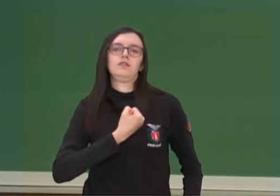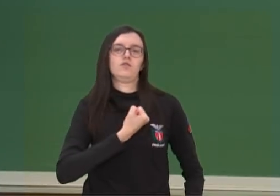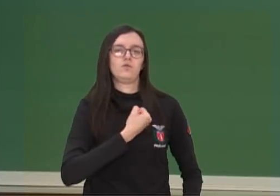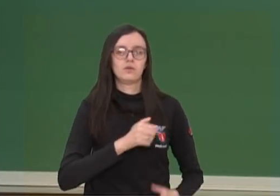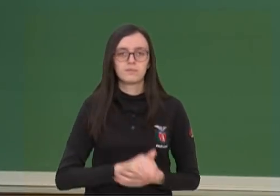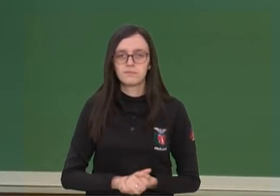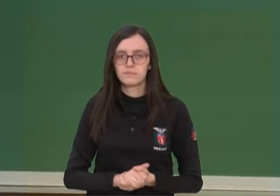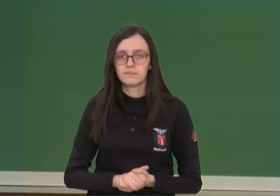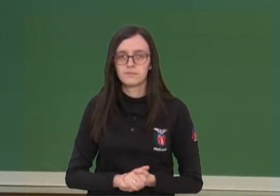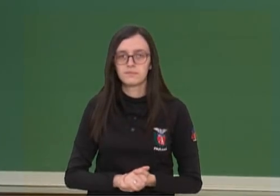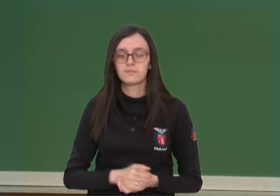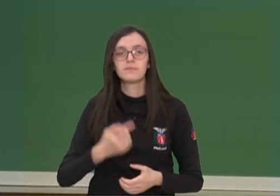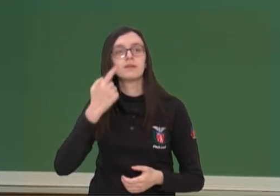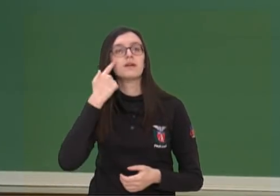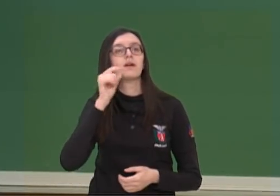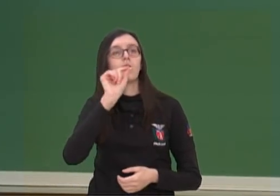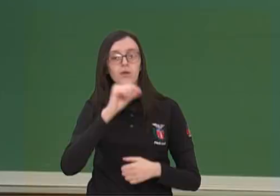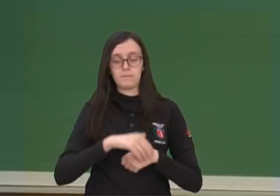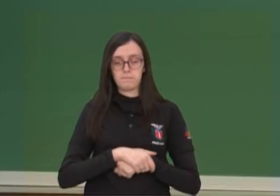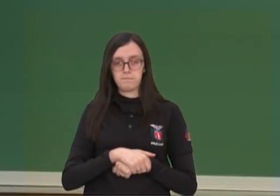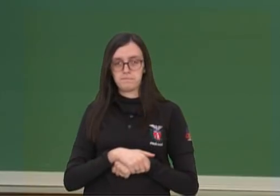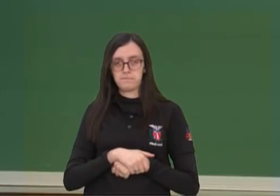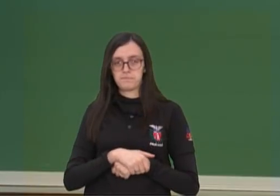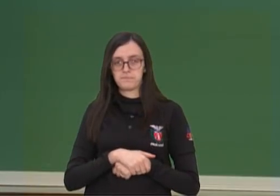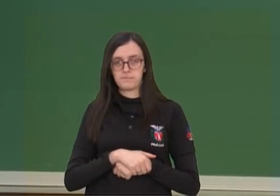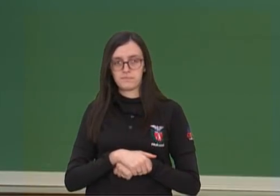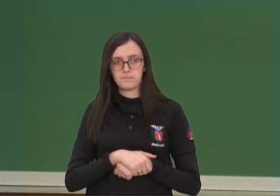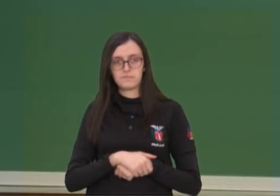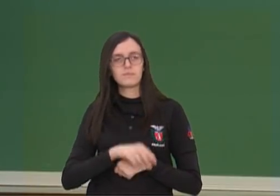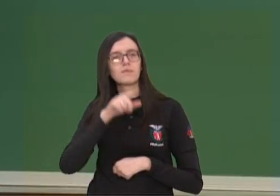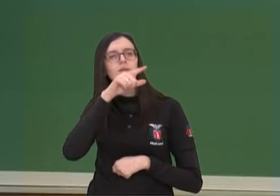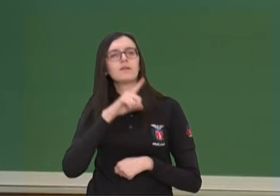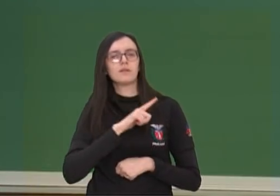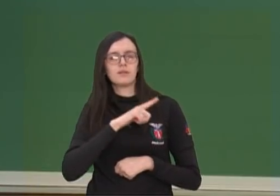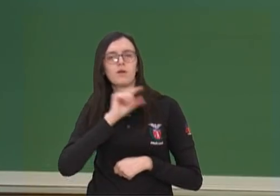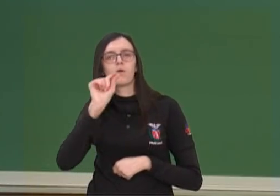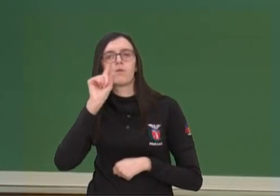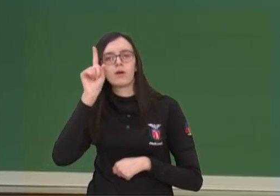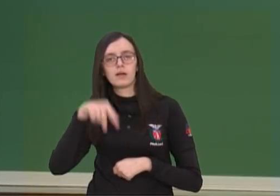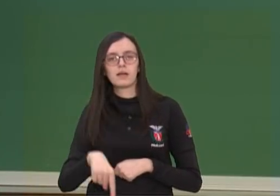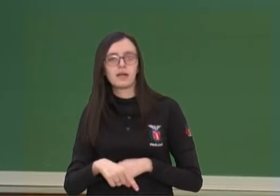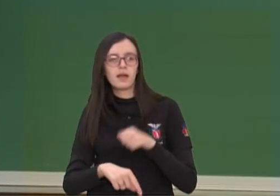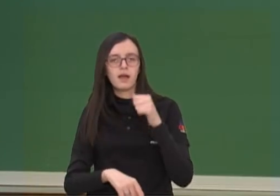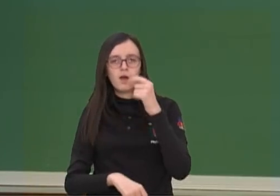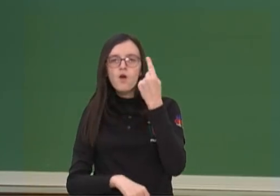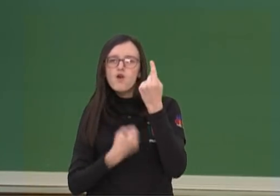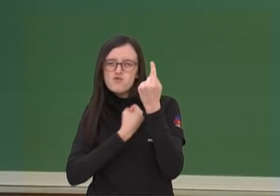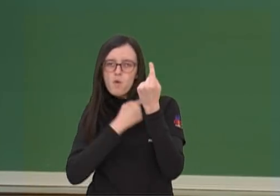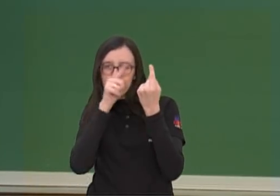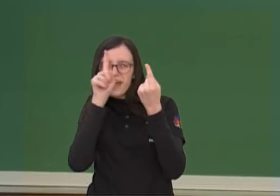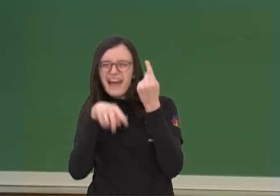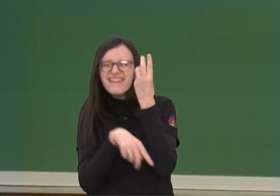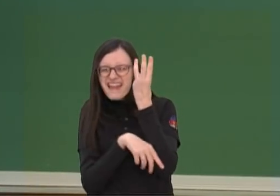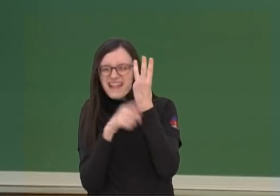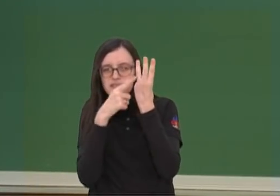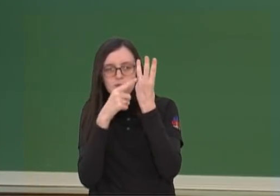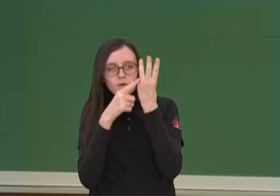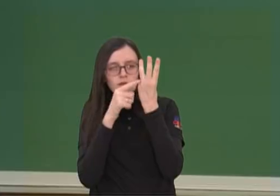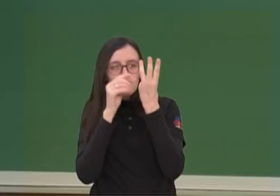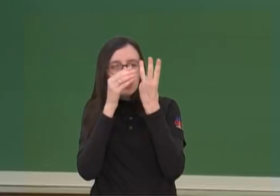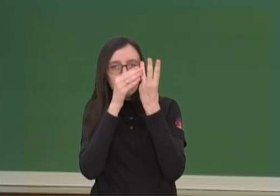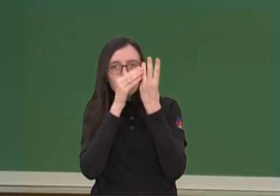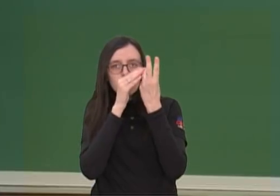vira 10. Então, aqui, tiro, né? Transformo uma unidade de milhar, então, era 3, virou